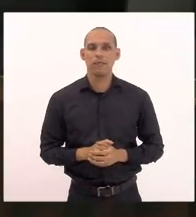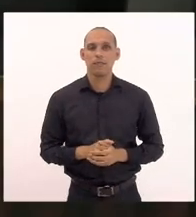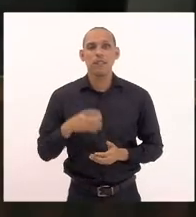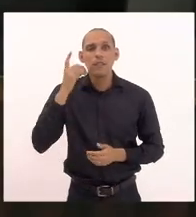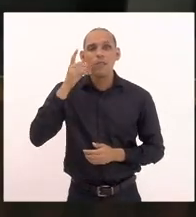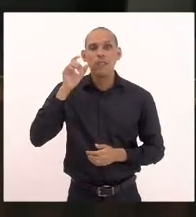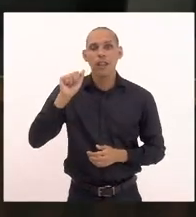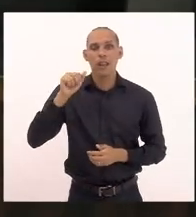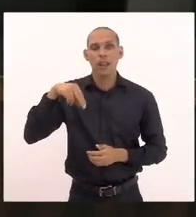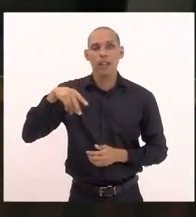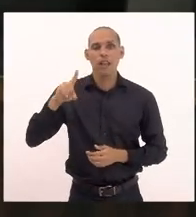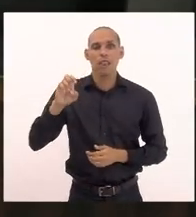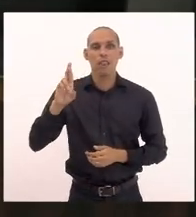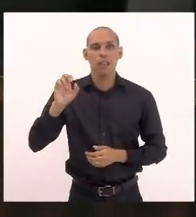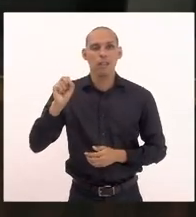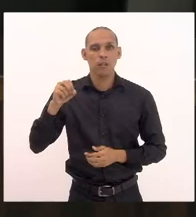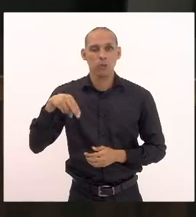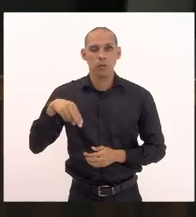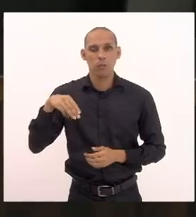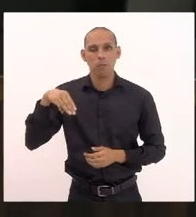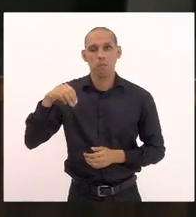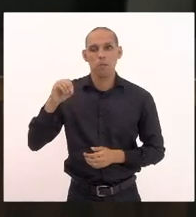Deputado Anderson Moraes.